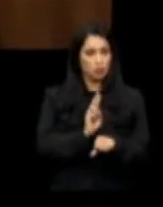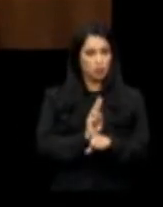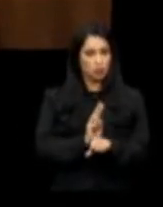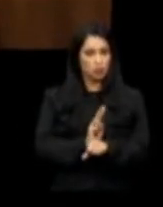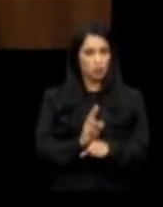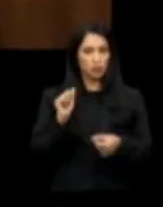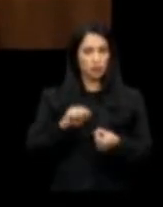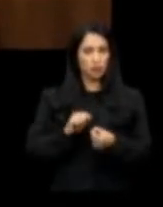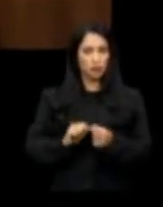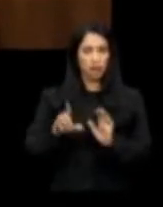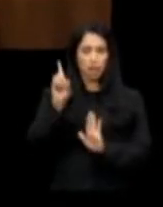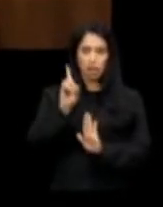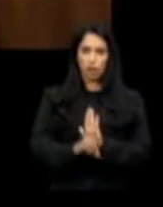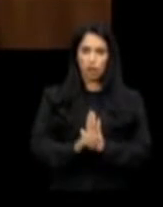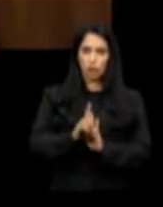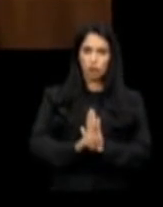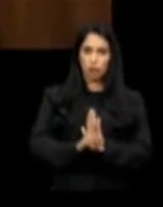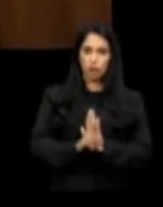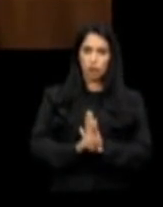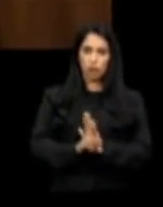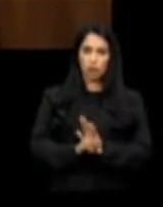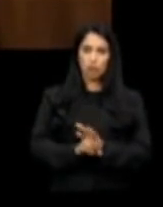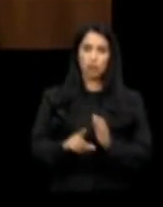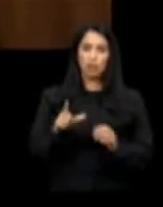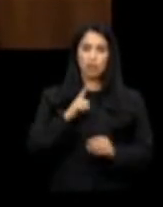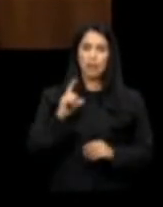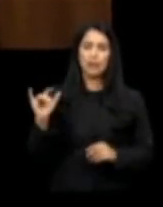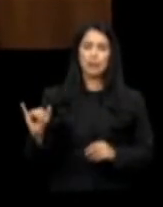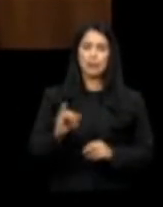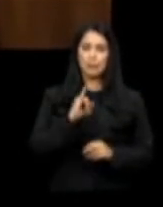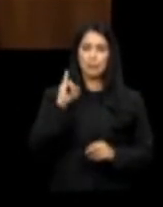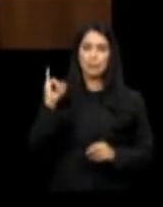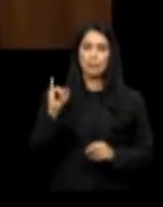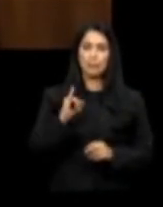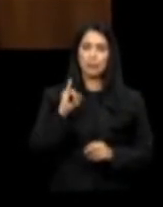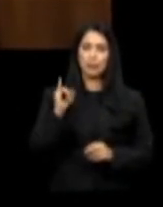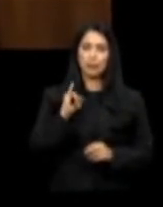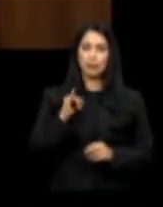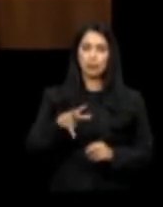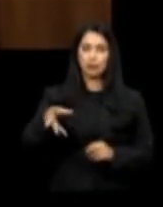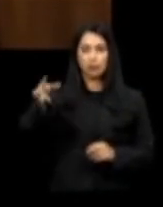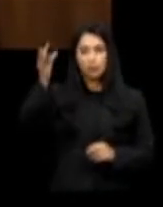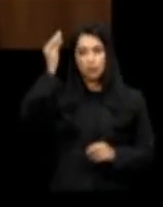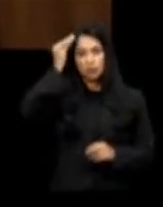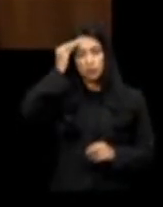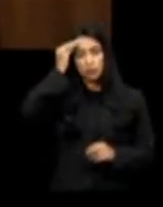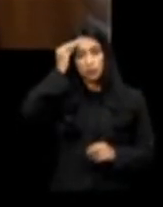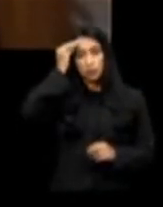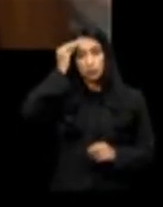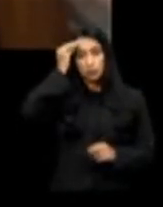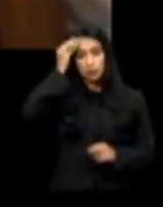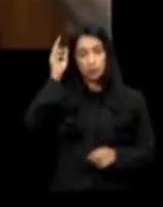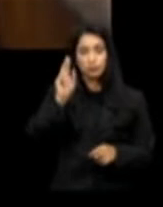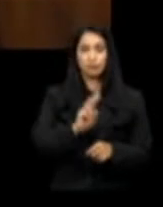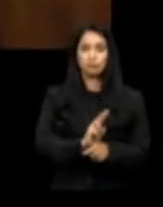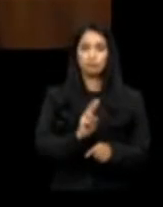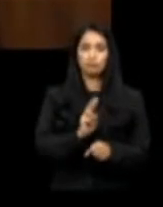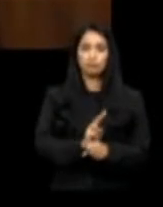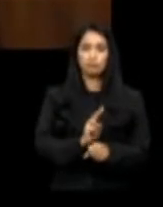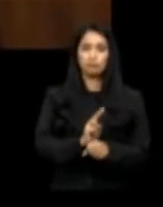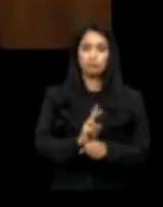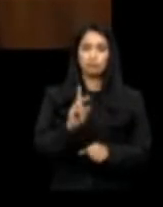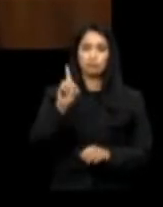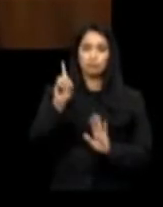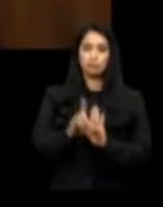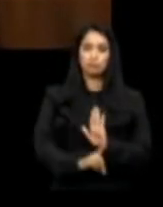atribuída ao direito de autodeterminação constitui importante chave interpretativa do âmbito de proteção do